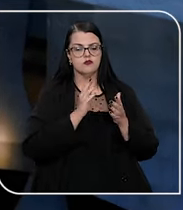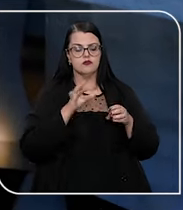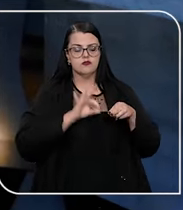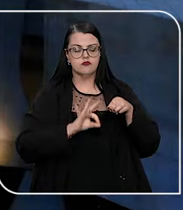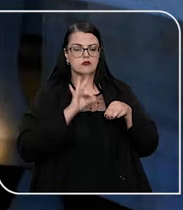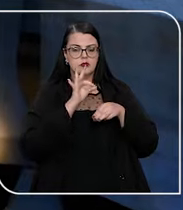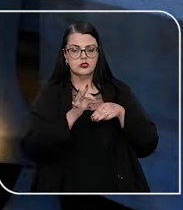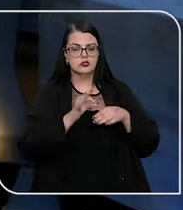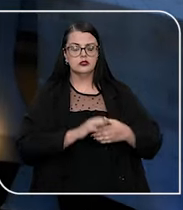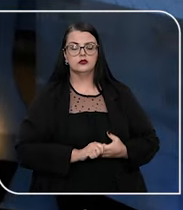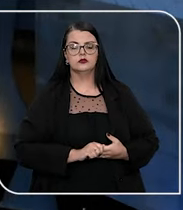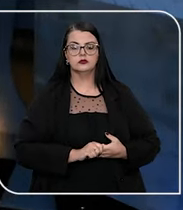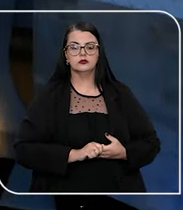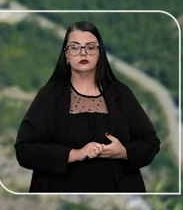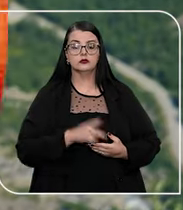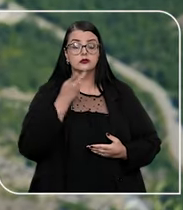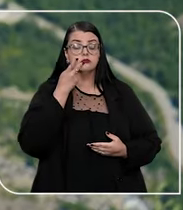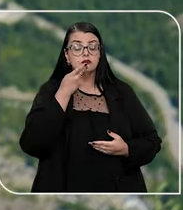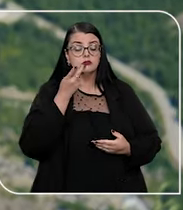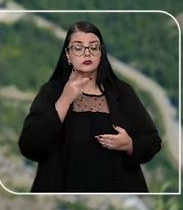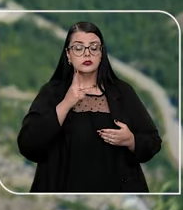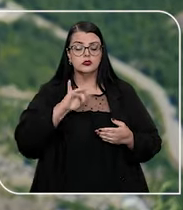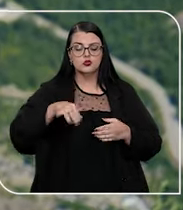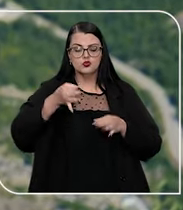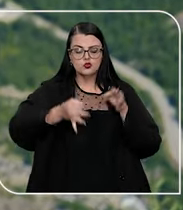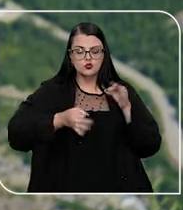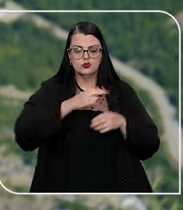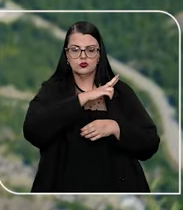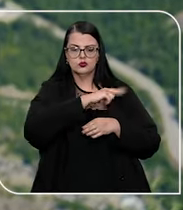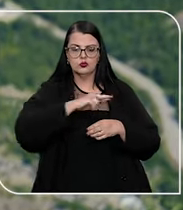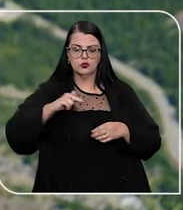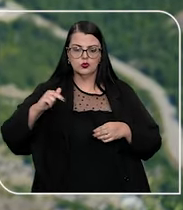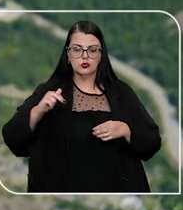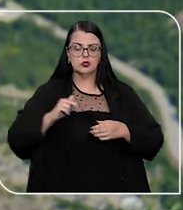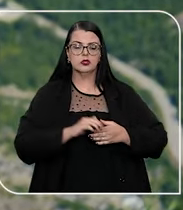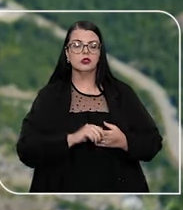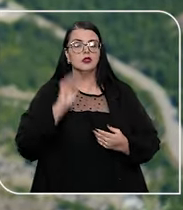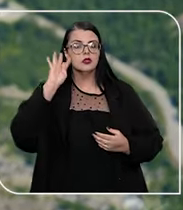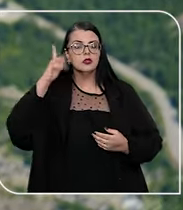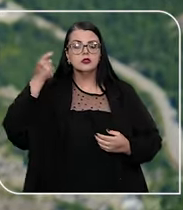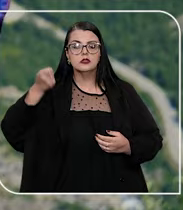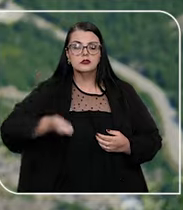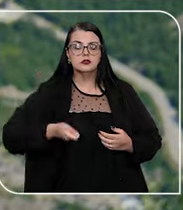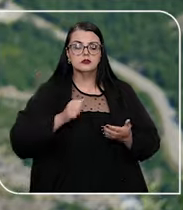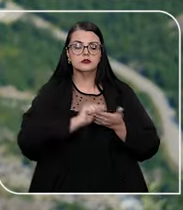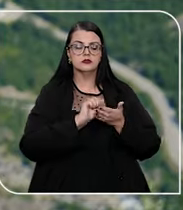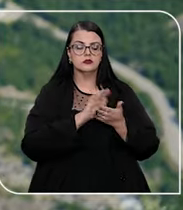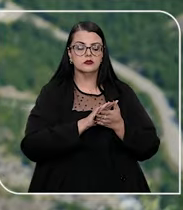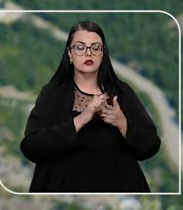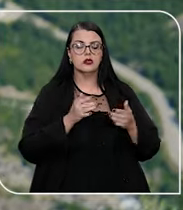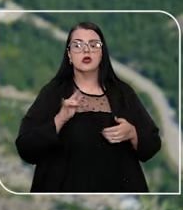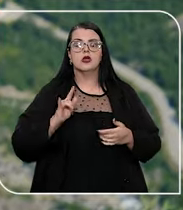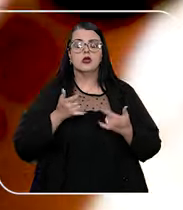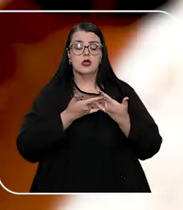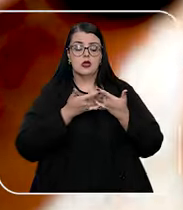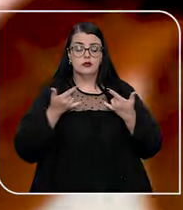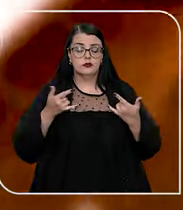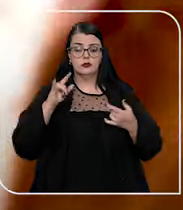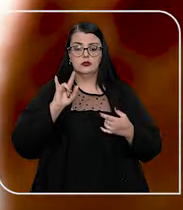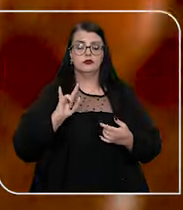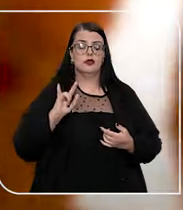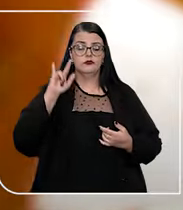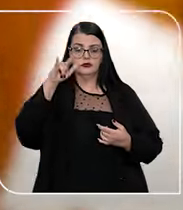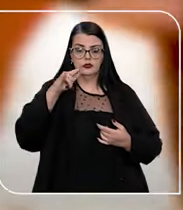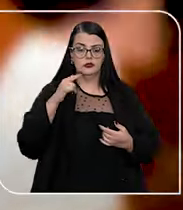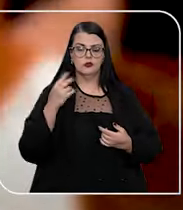ministros do colegiado concluíram que cabe a justiça norueguesa Decidir sobre a expedição de passaportes para